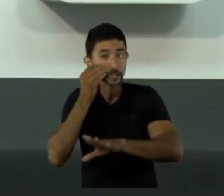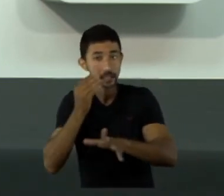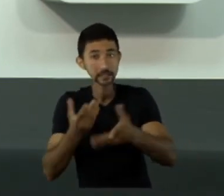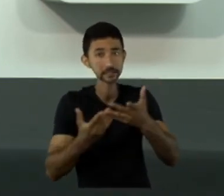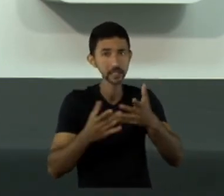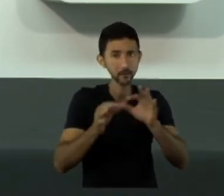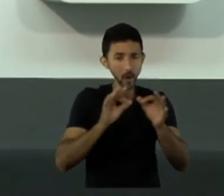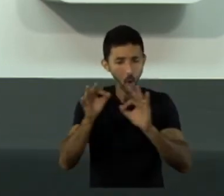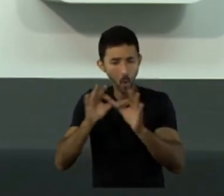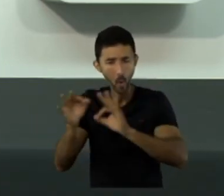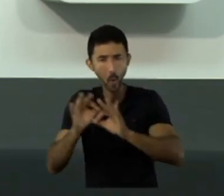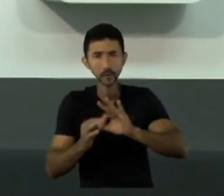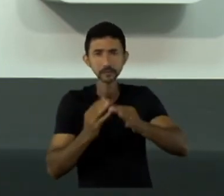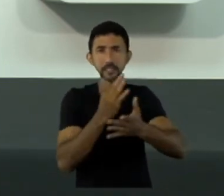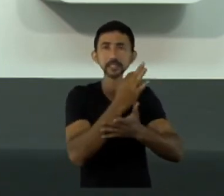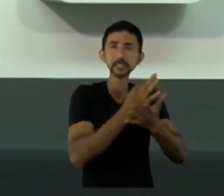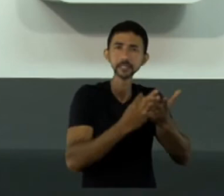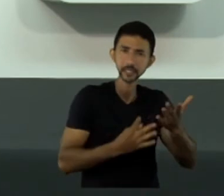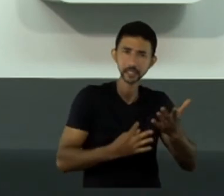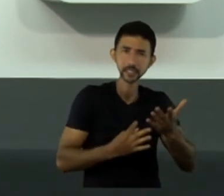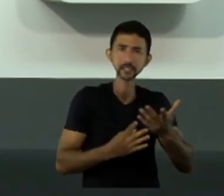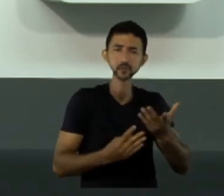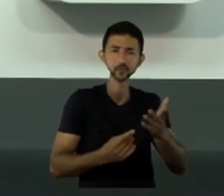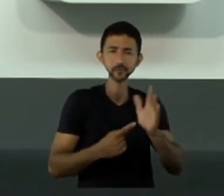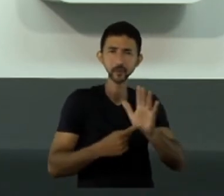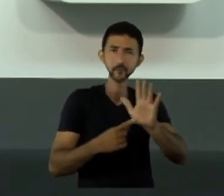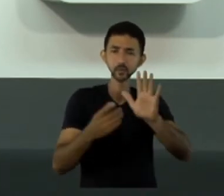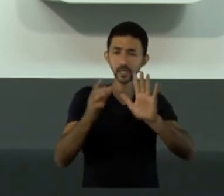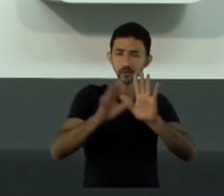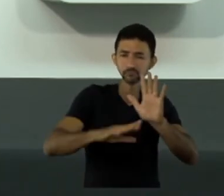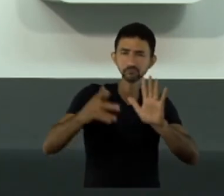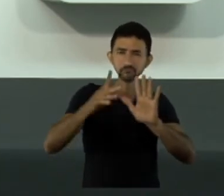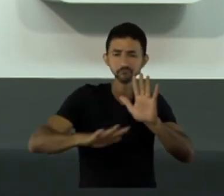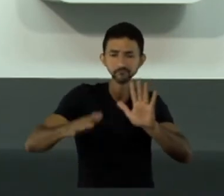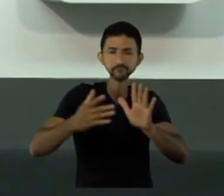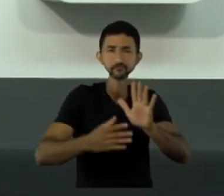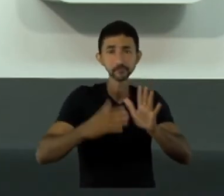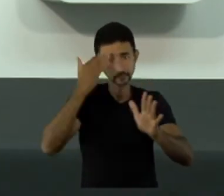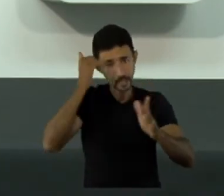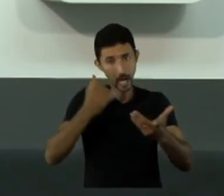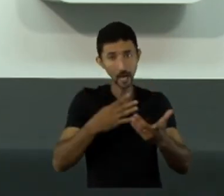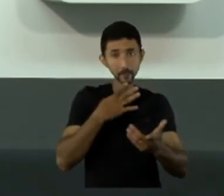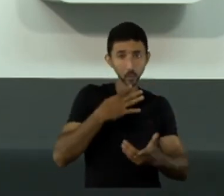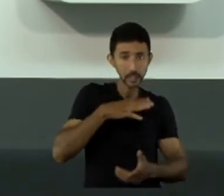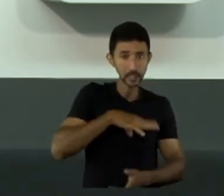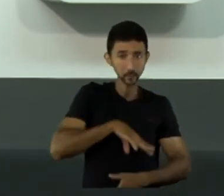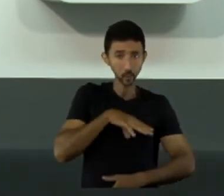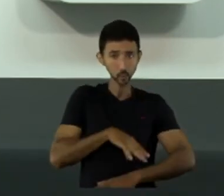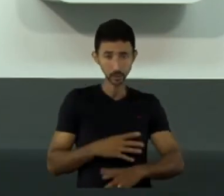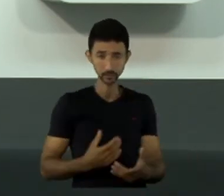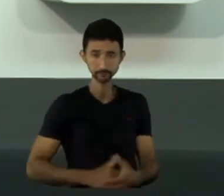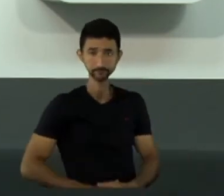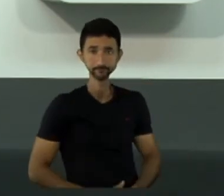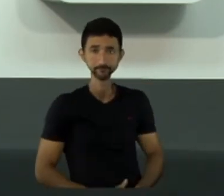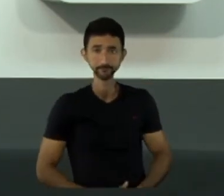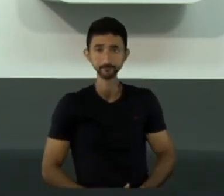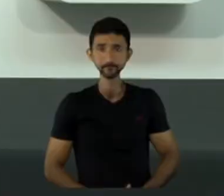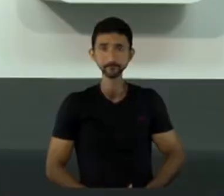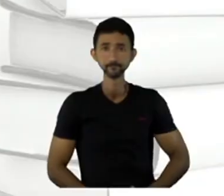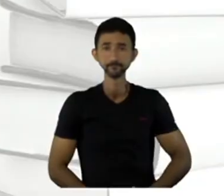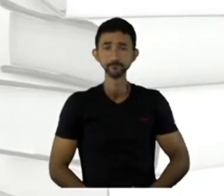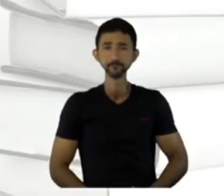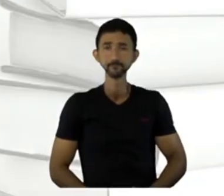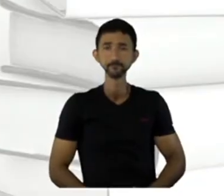que é para a gente demonstrar para o nosso professor e para as outras pessoas que a gente já conhece a língua portuguesa um pouquinho. Vamos lá